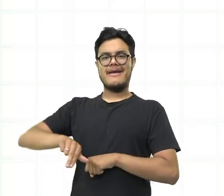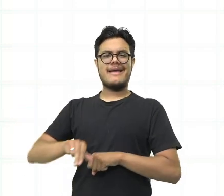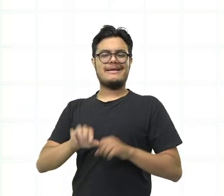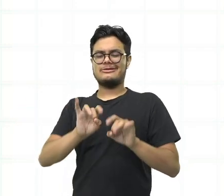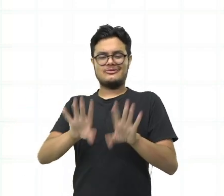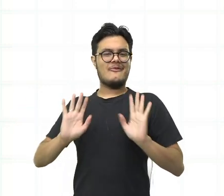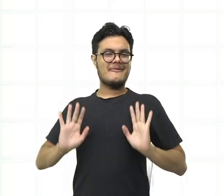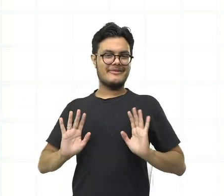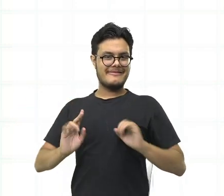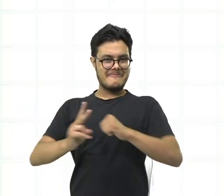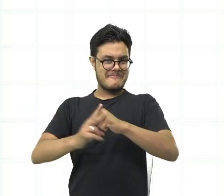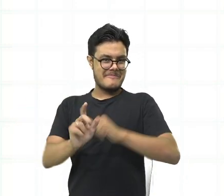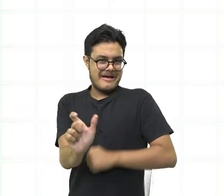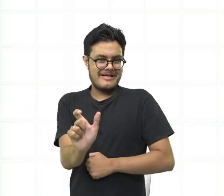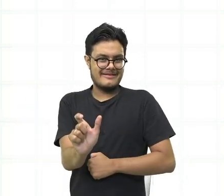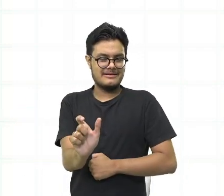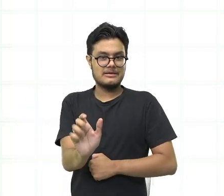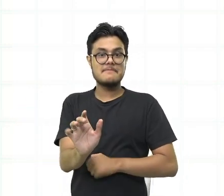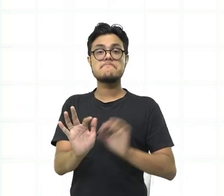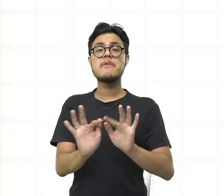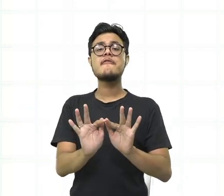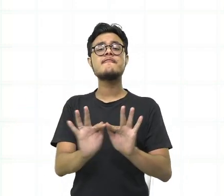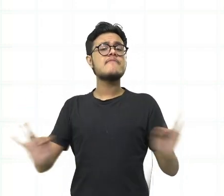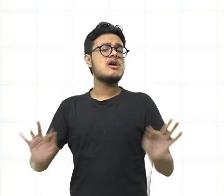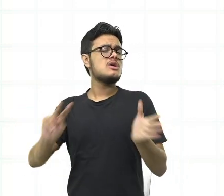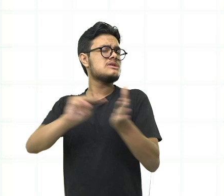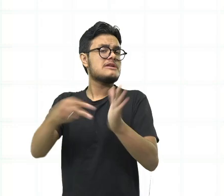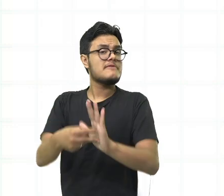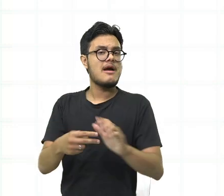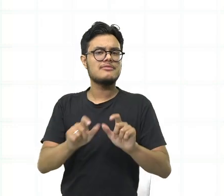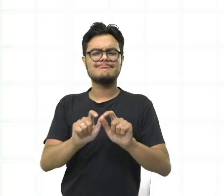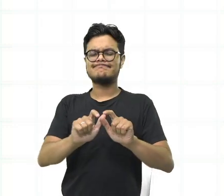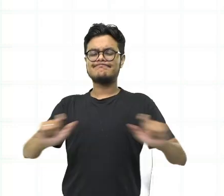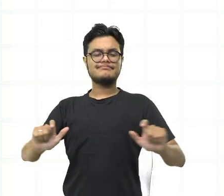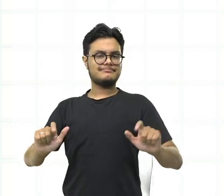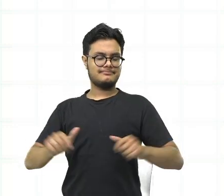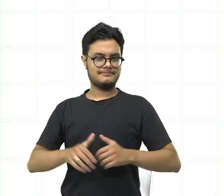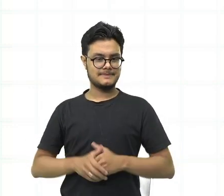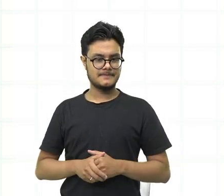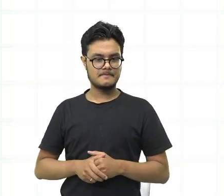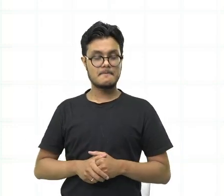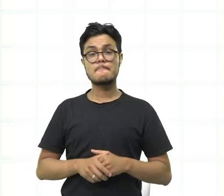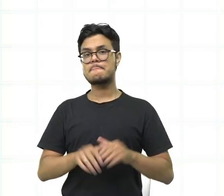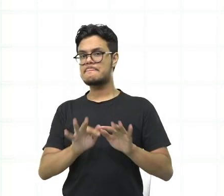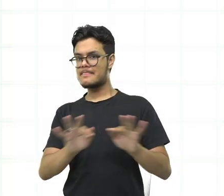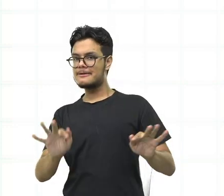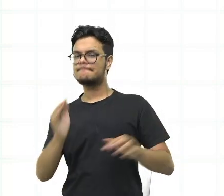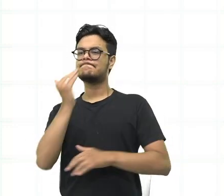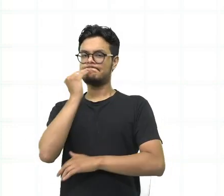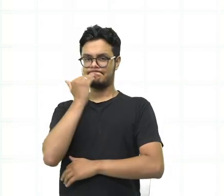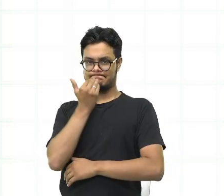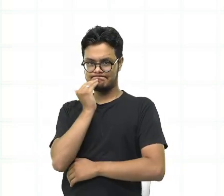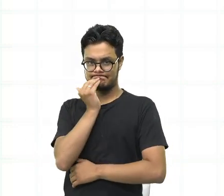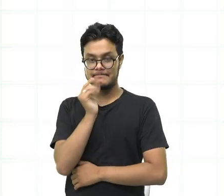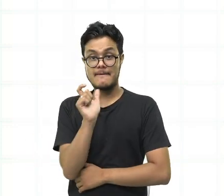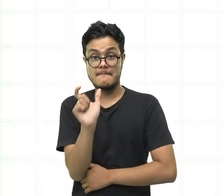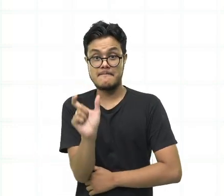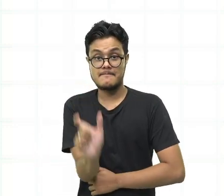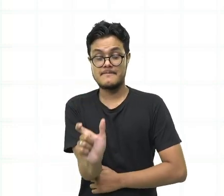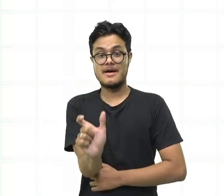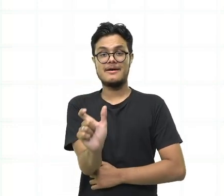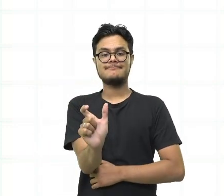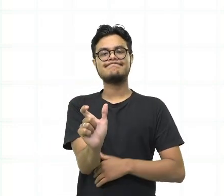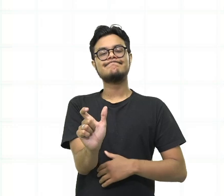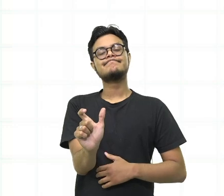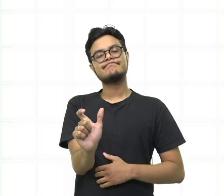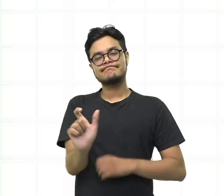isolada. Eu quero saber a oração toda. E aí, eu botando como oração toda, o existir está